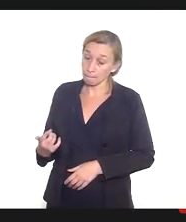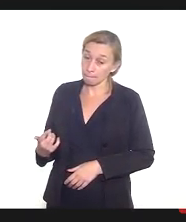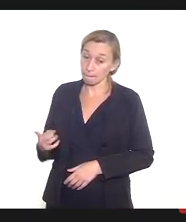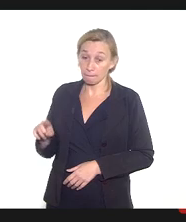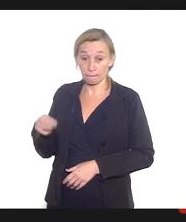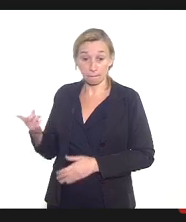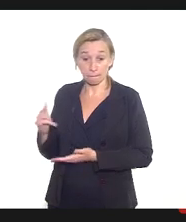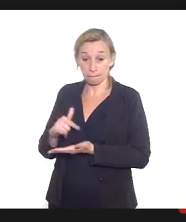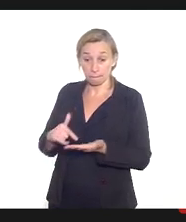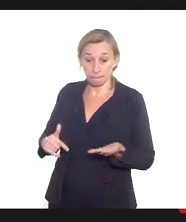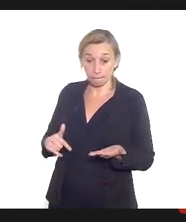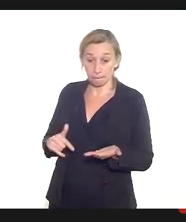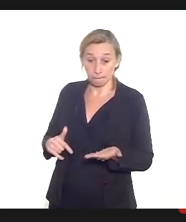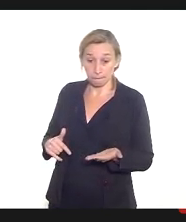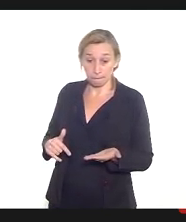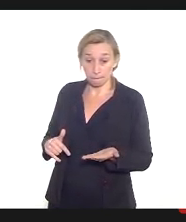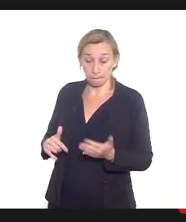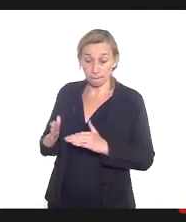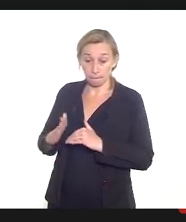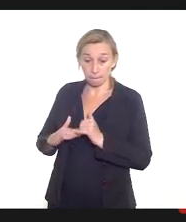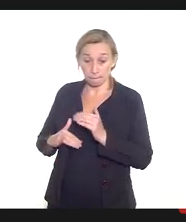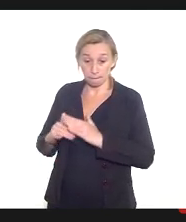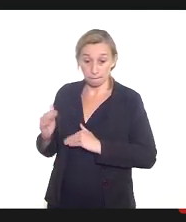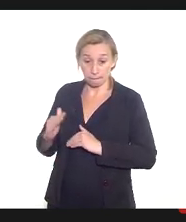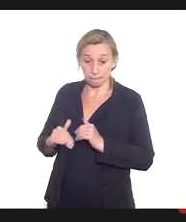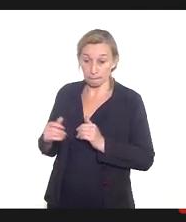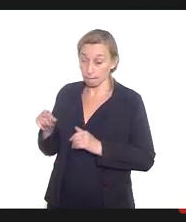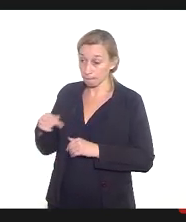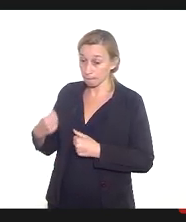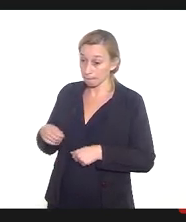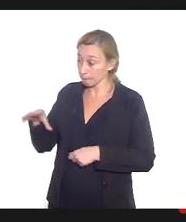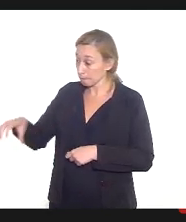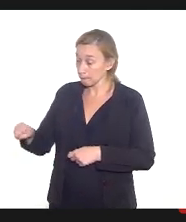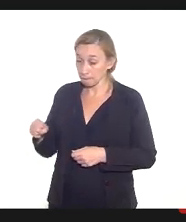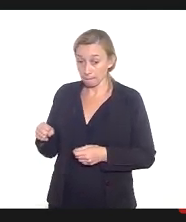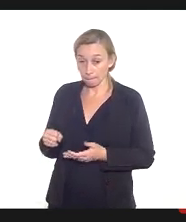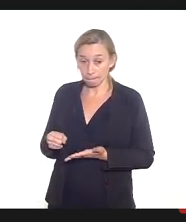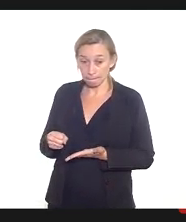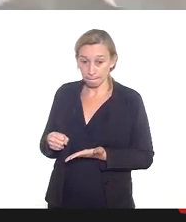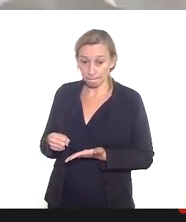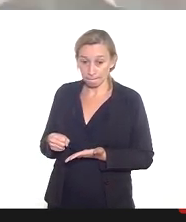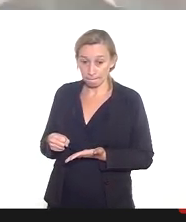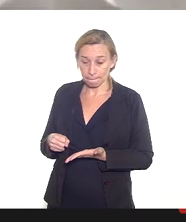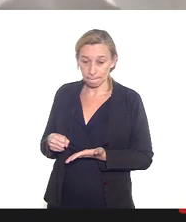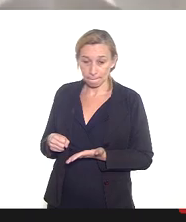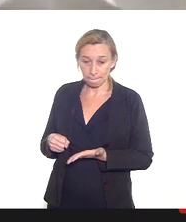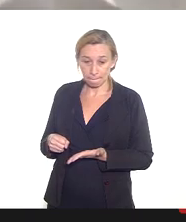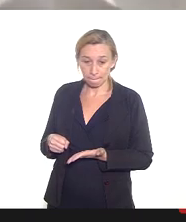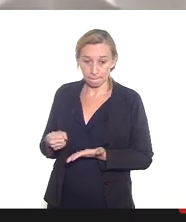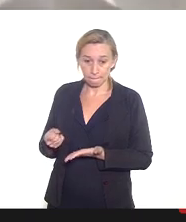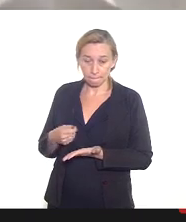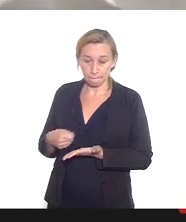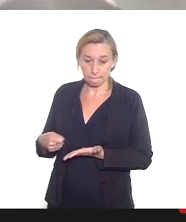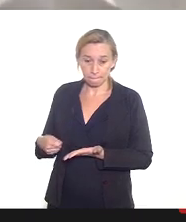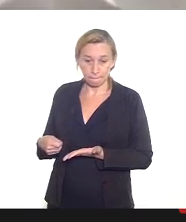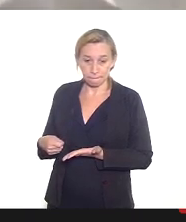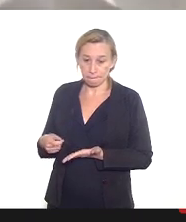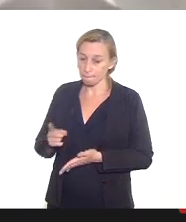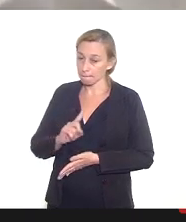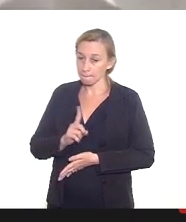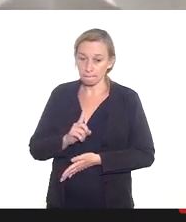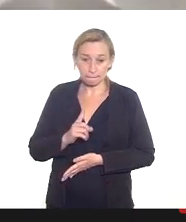outro documento atestado também profissional que ela tem que ir lá pegar e que ir tá falando que ela tá esclarecida